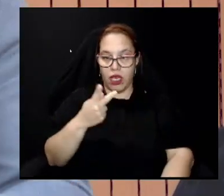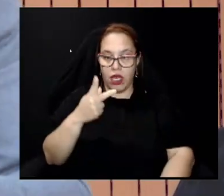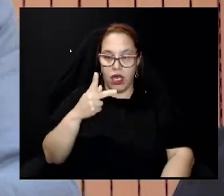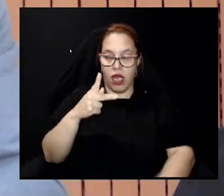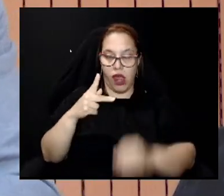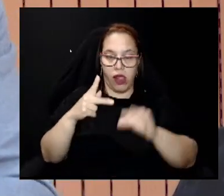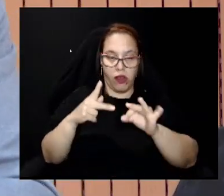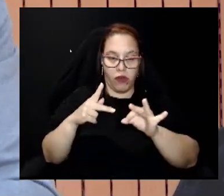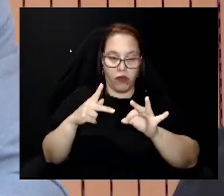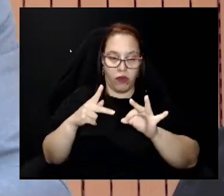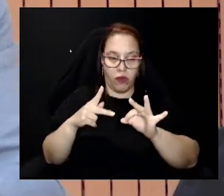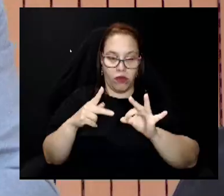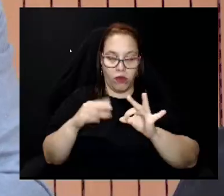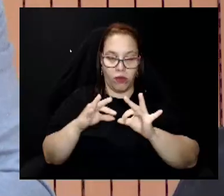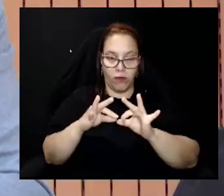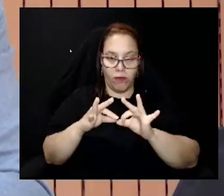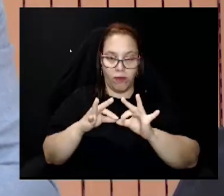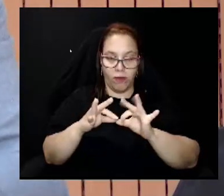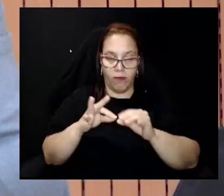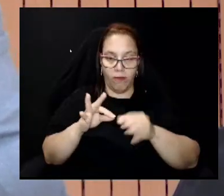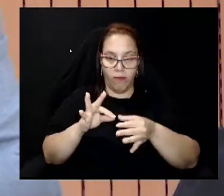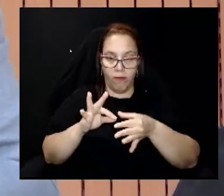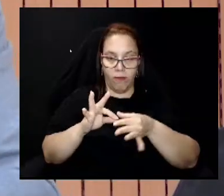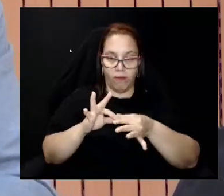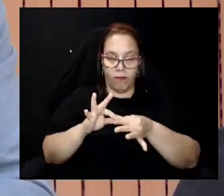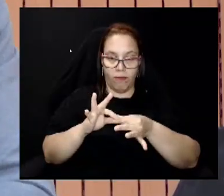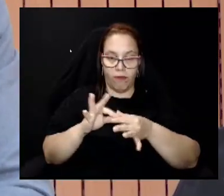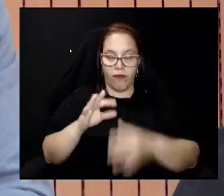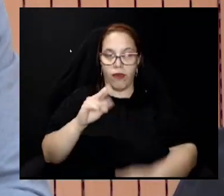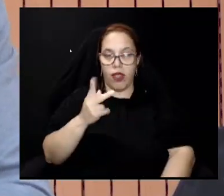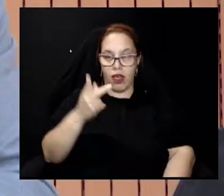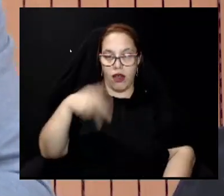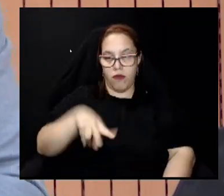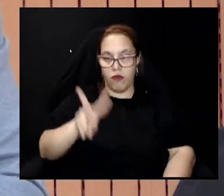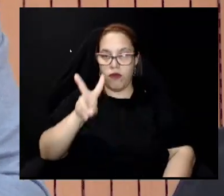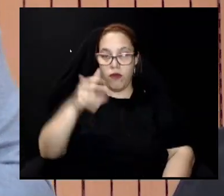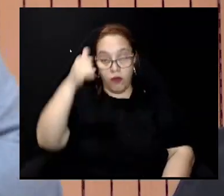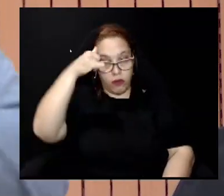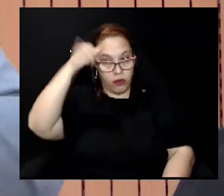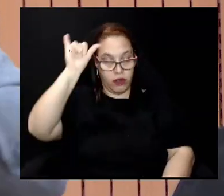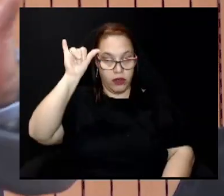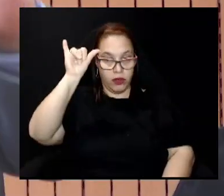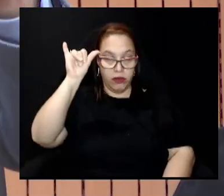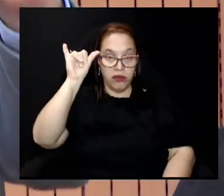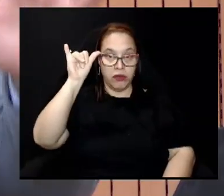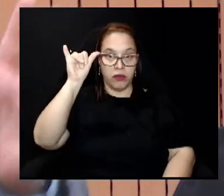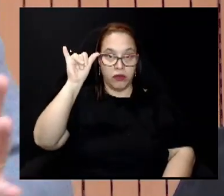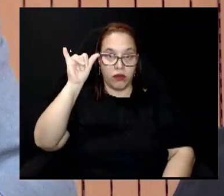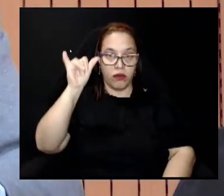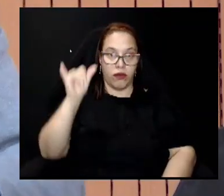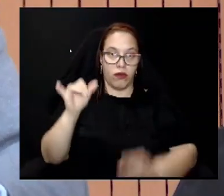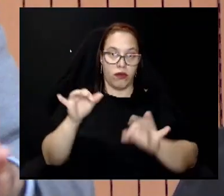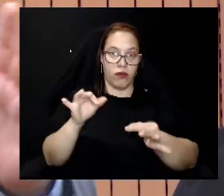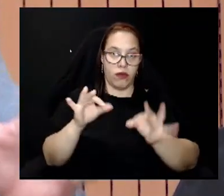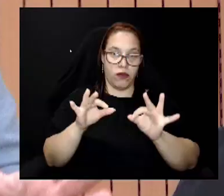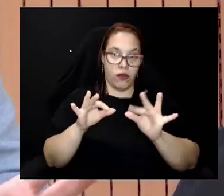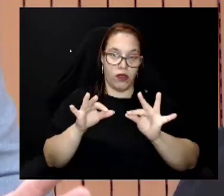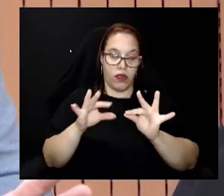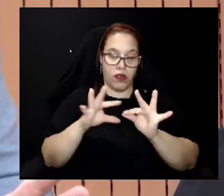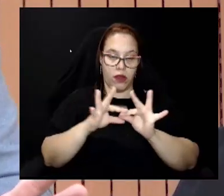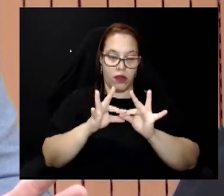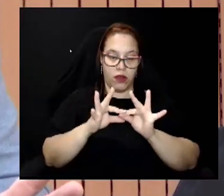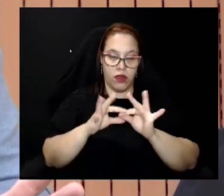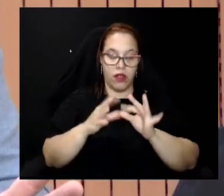temos vacinação disponível para prevenção e, futuramente, se Deus quiser,